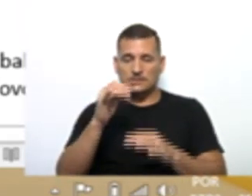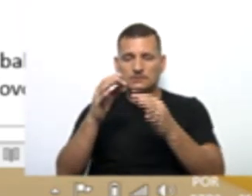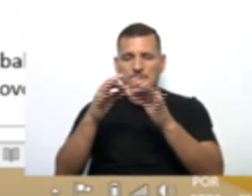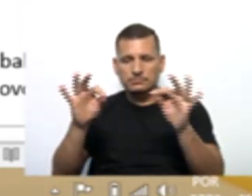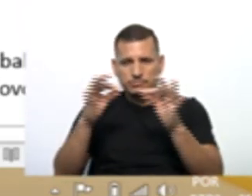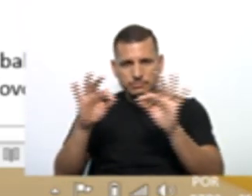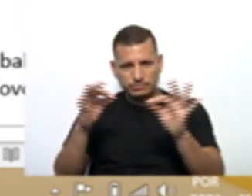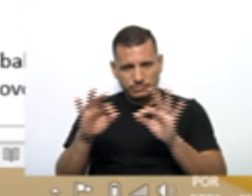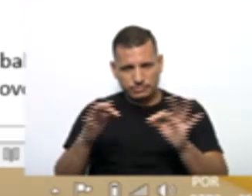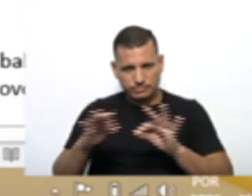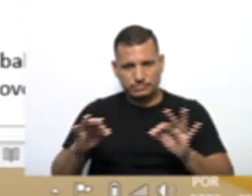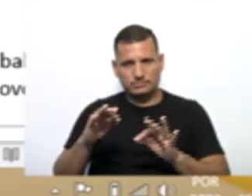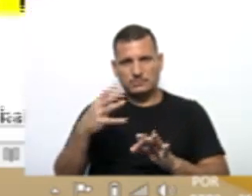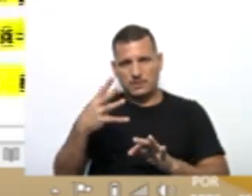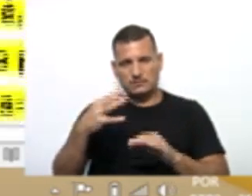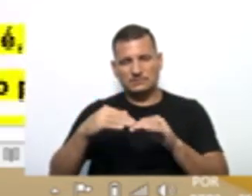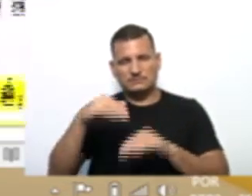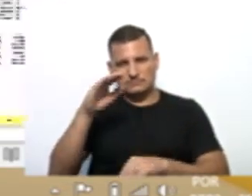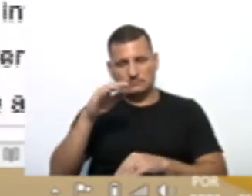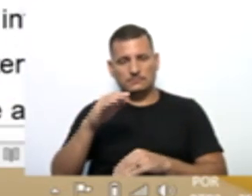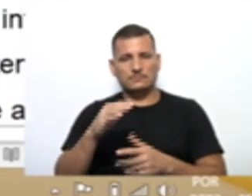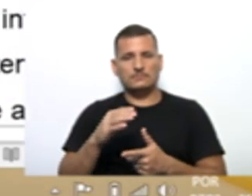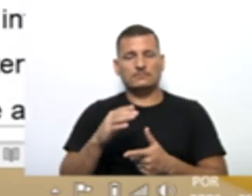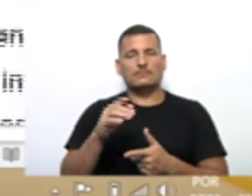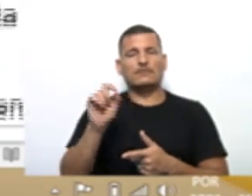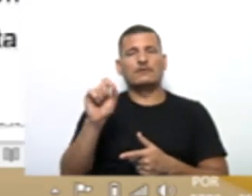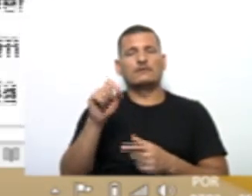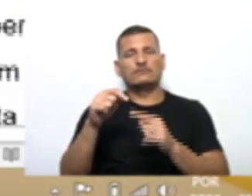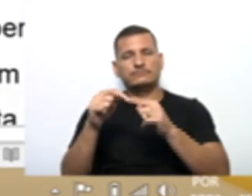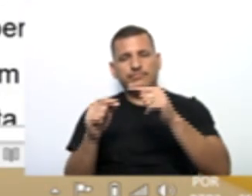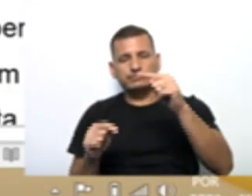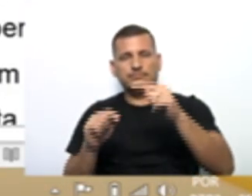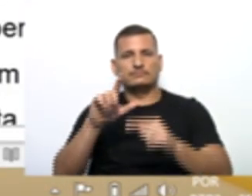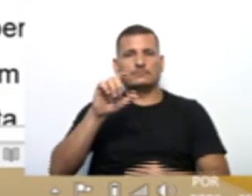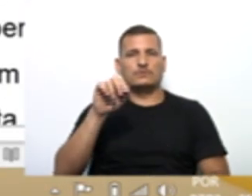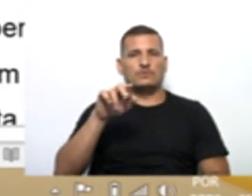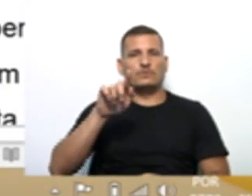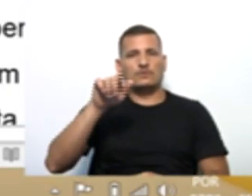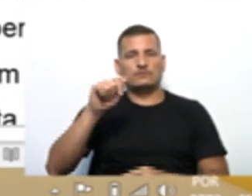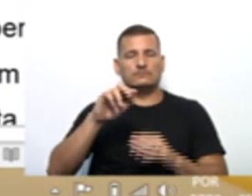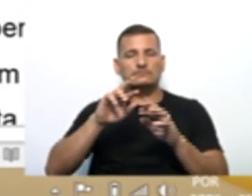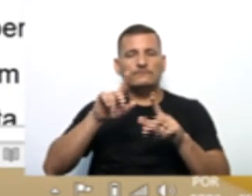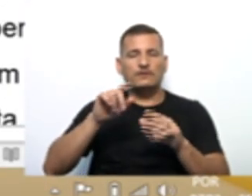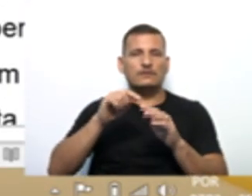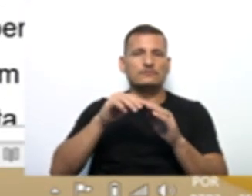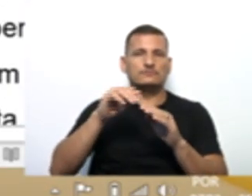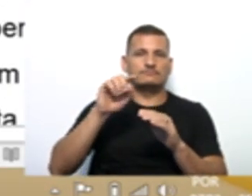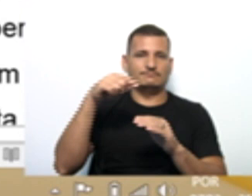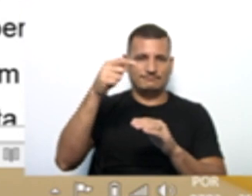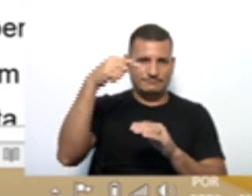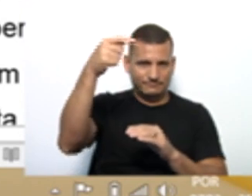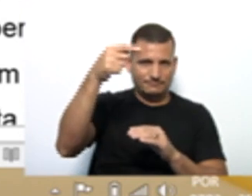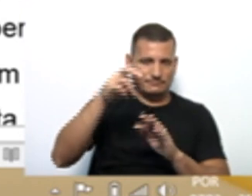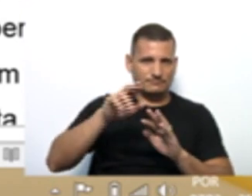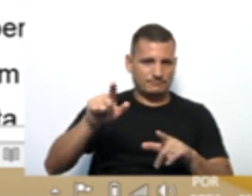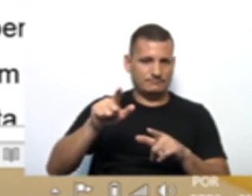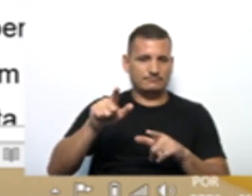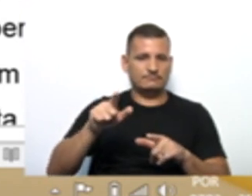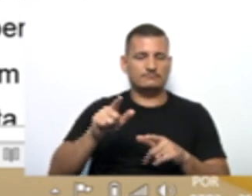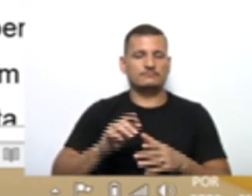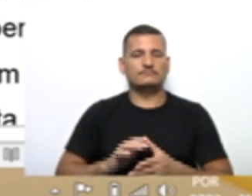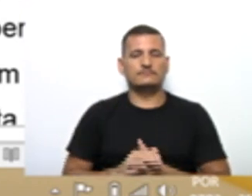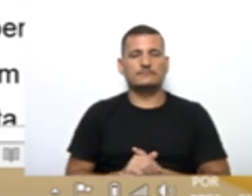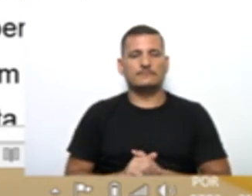nós chamamos de citações longas, diferente da citação de cima de Pedro Demo, que ocupou no nosso texto